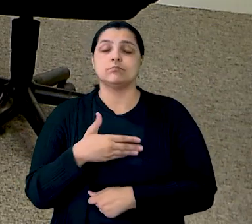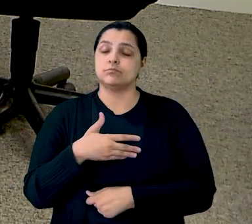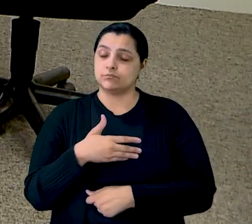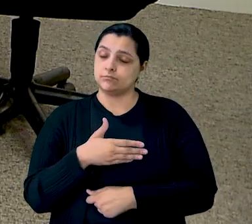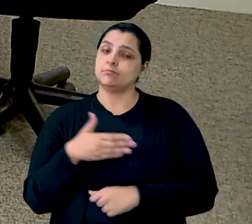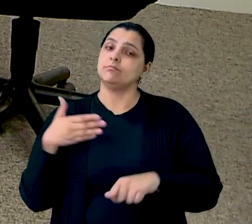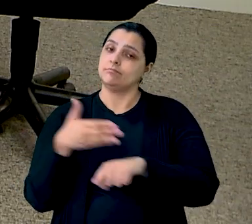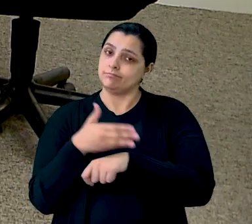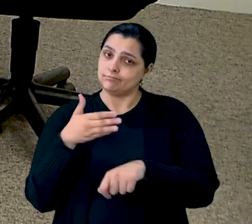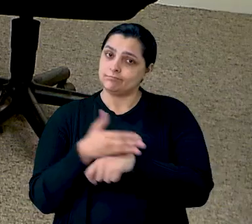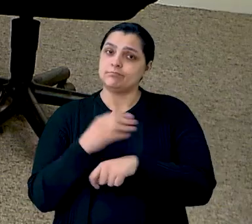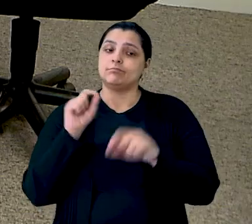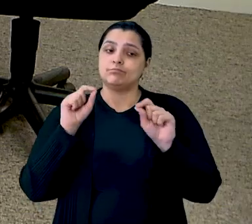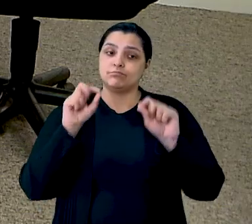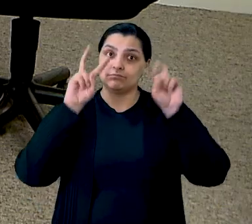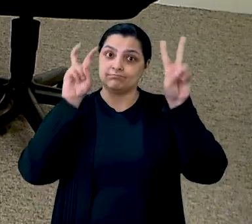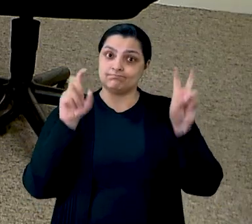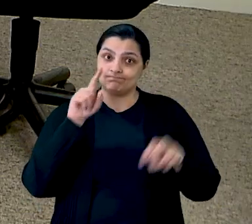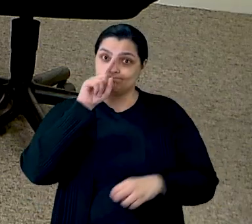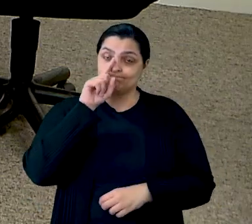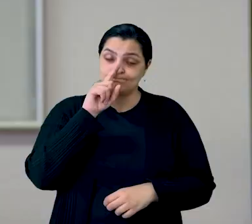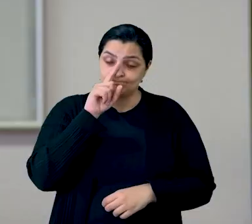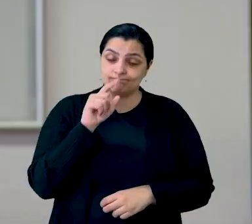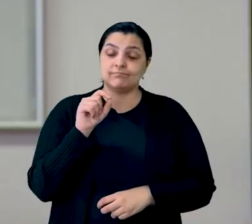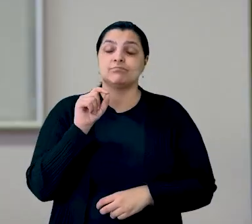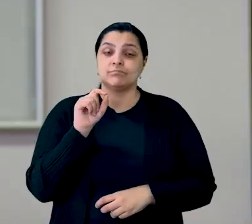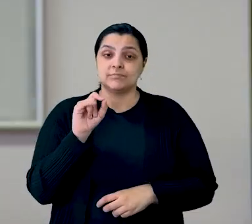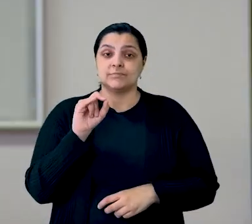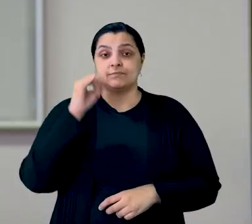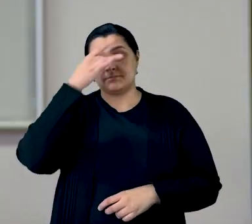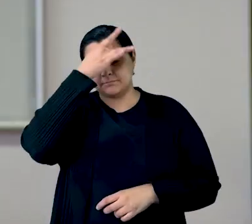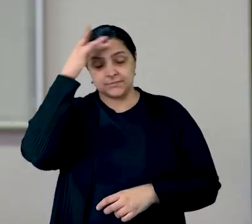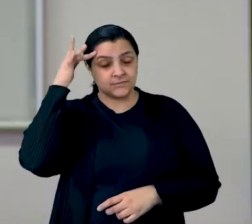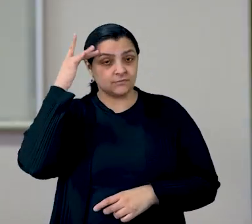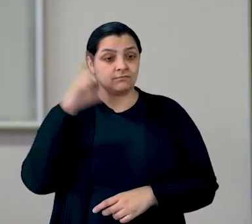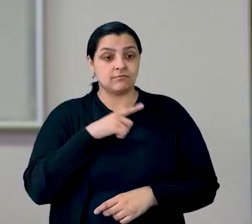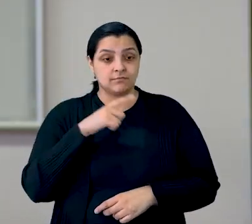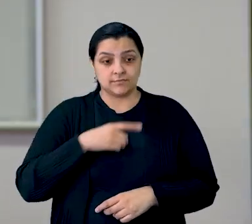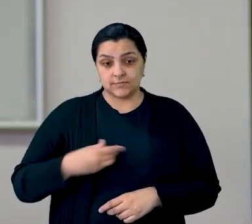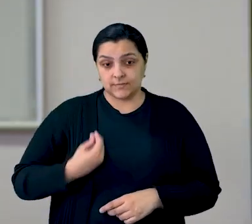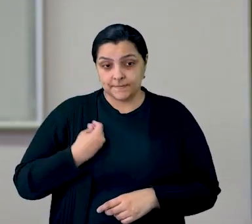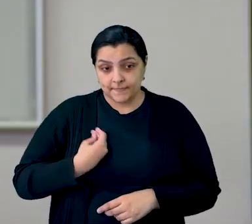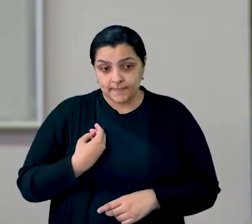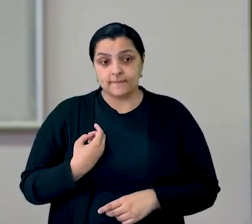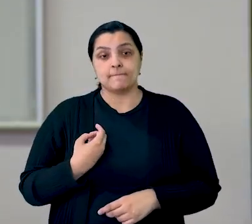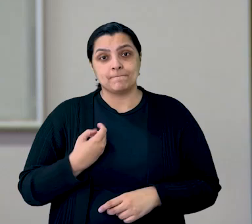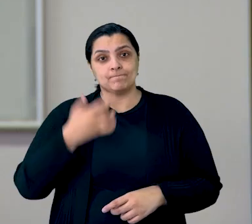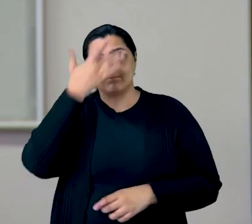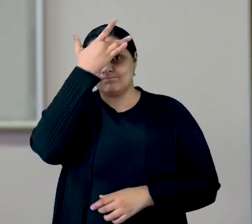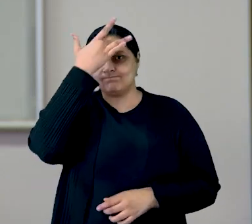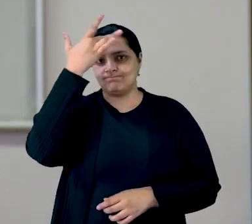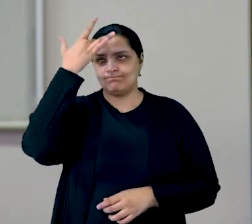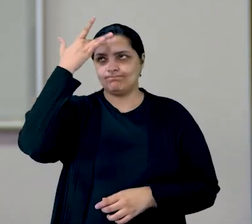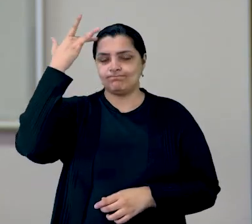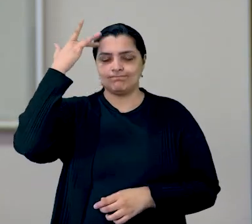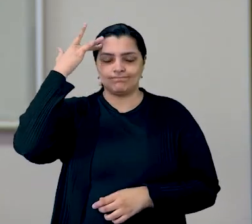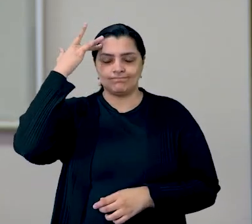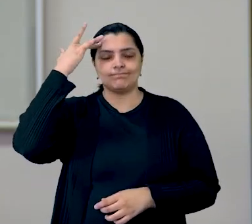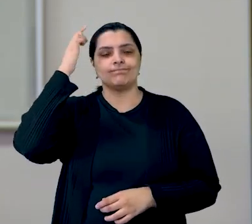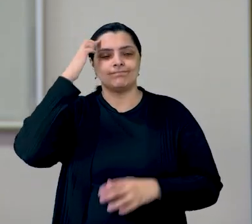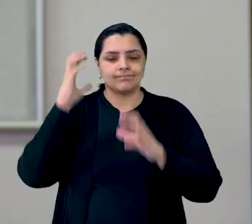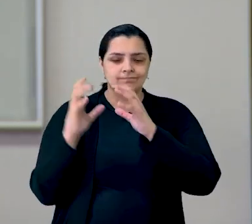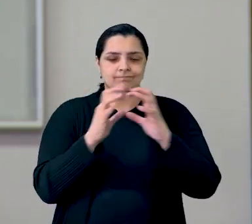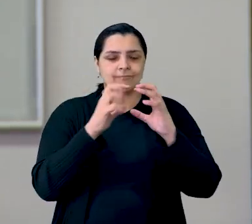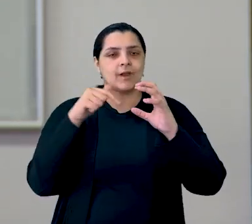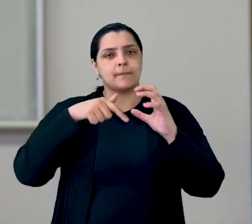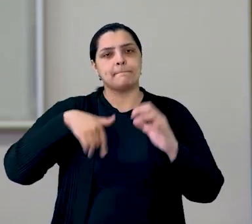que faz parte daquele espectro de riscos que as pessoas são submetidas à questão mental, que